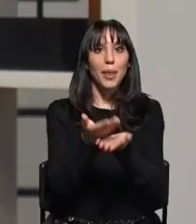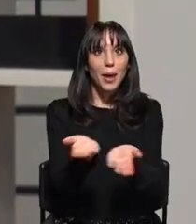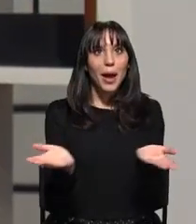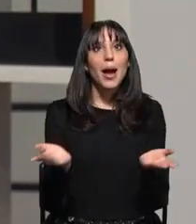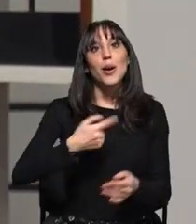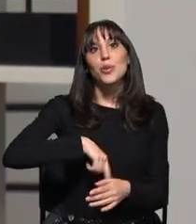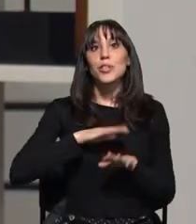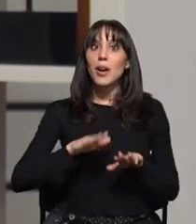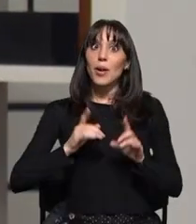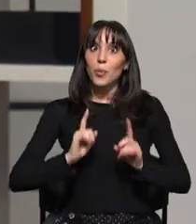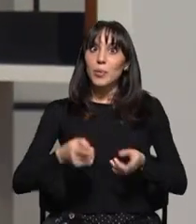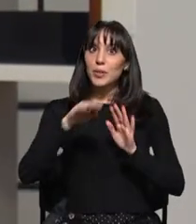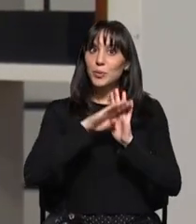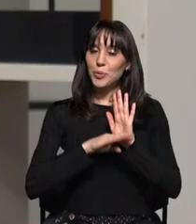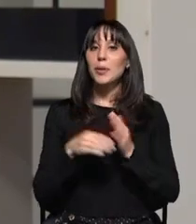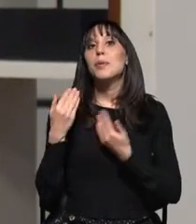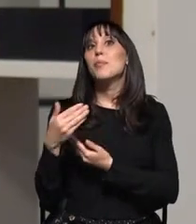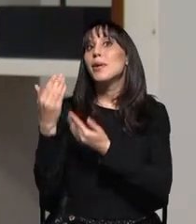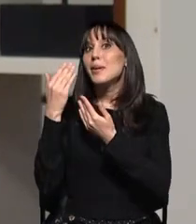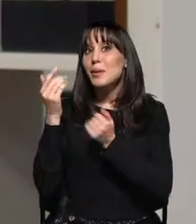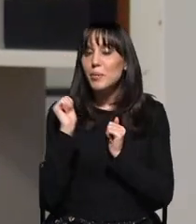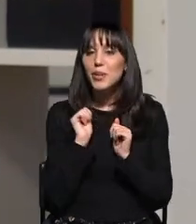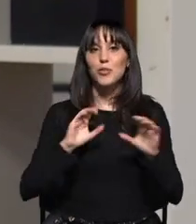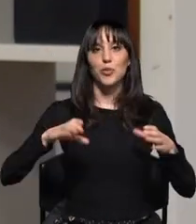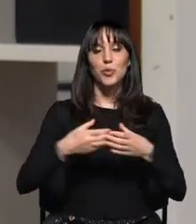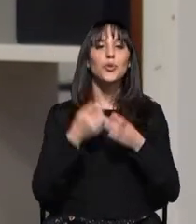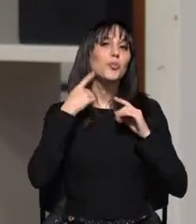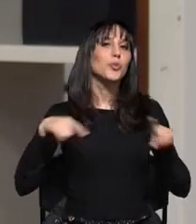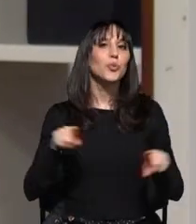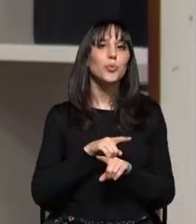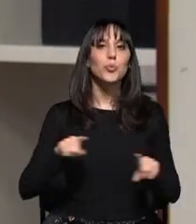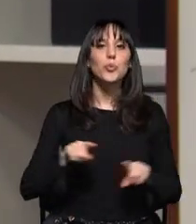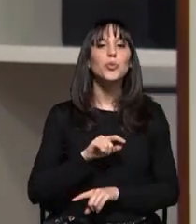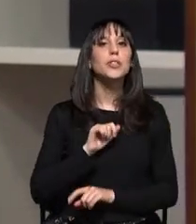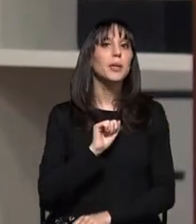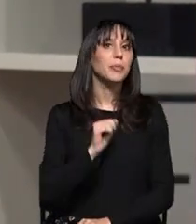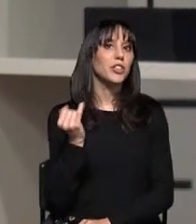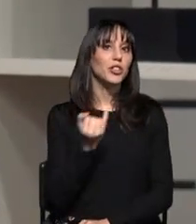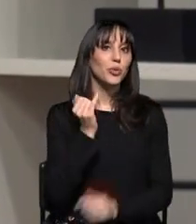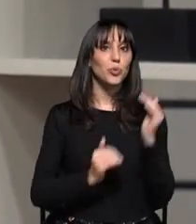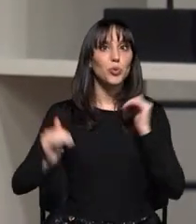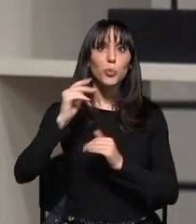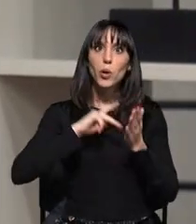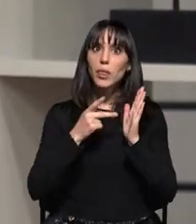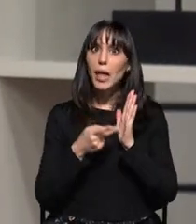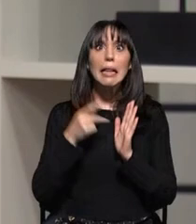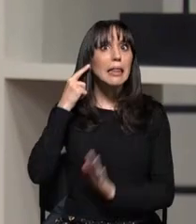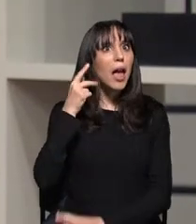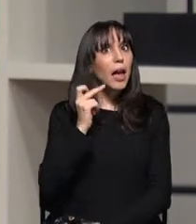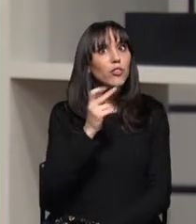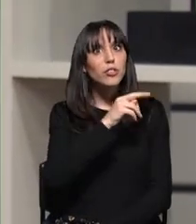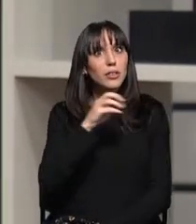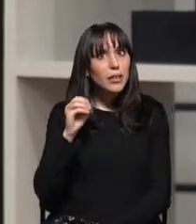Estamos aqui a começar o nosso programa dando os parabéns à Tuna Universitária do Instituto Superior Técnico, que comemoram 30